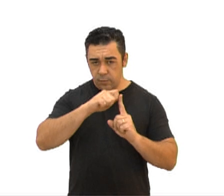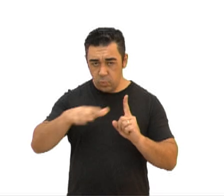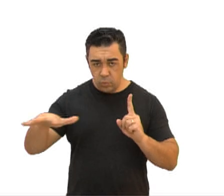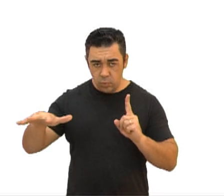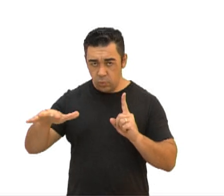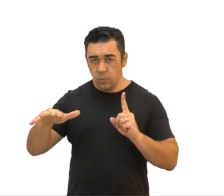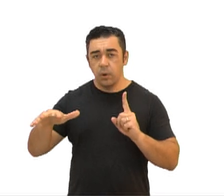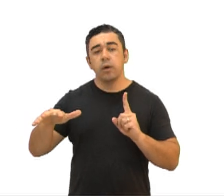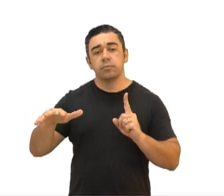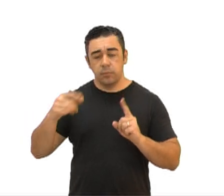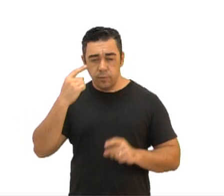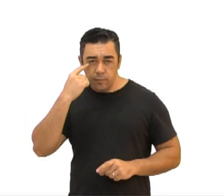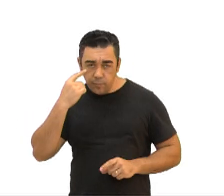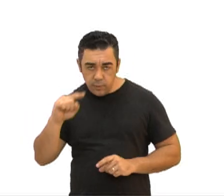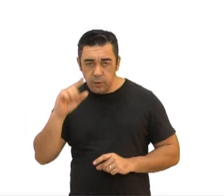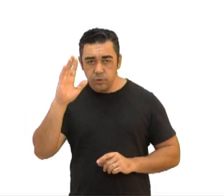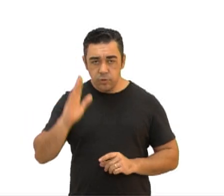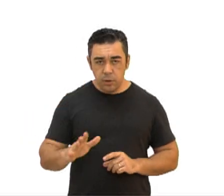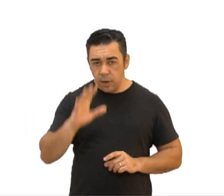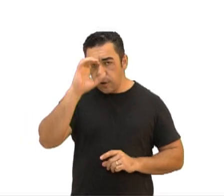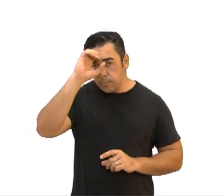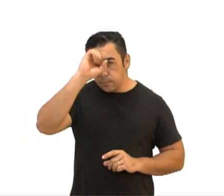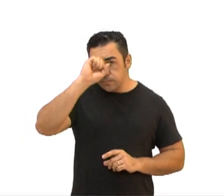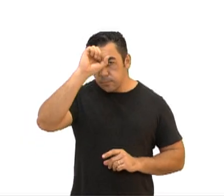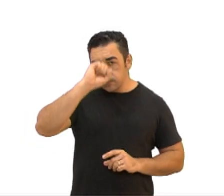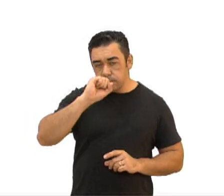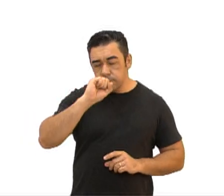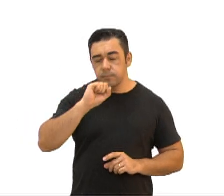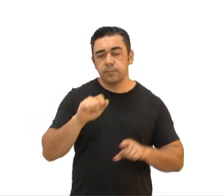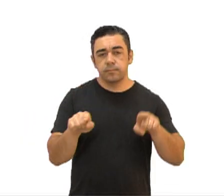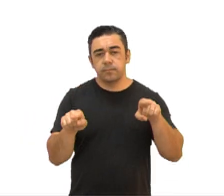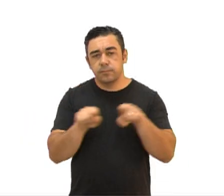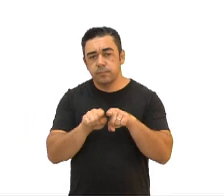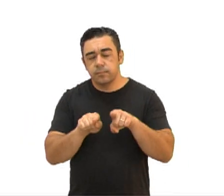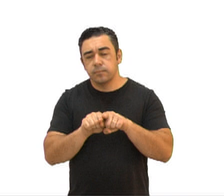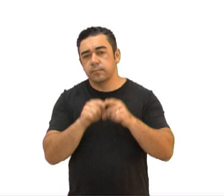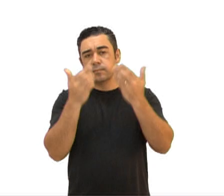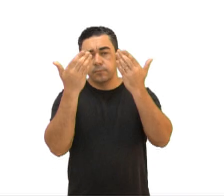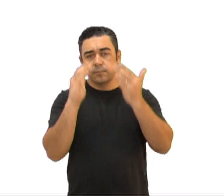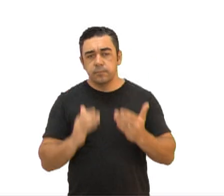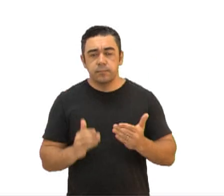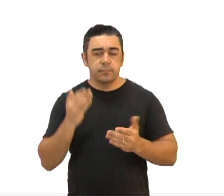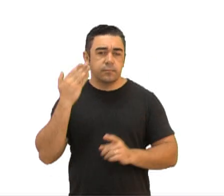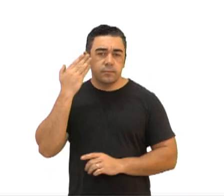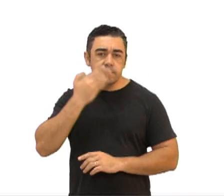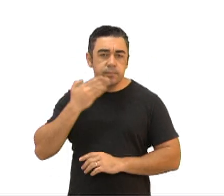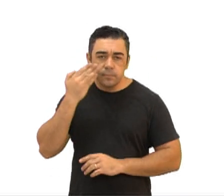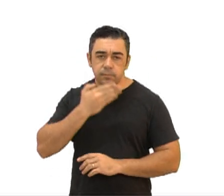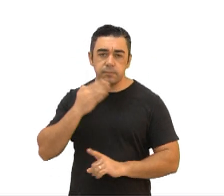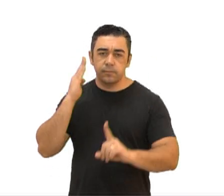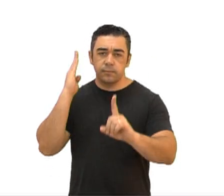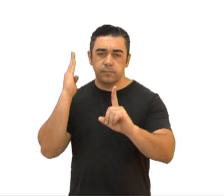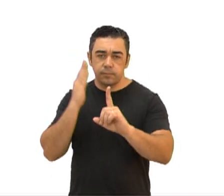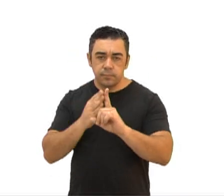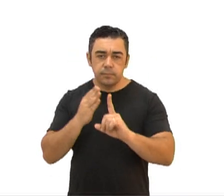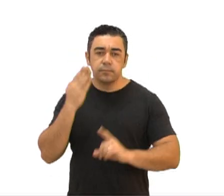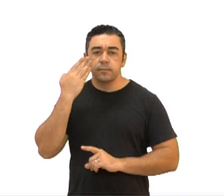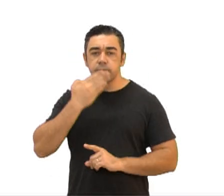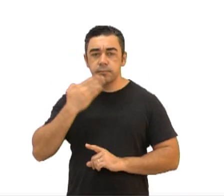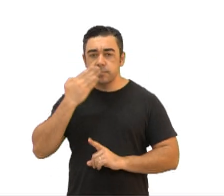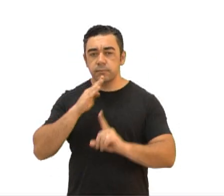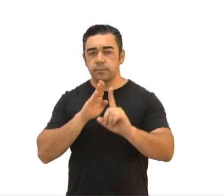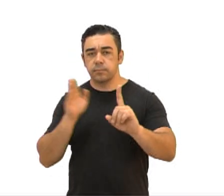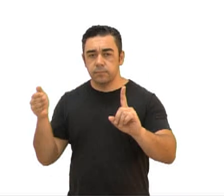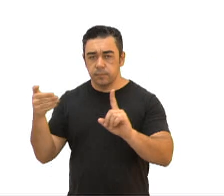fazer revisão daquelas que já aprendemos e vamos analisar a questão discursiva do discurso direto e indireto dentro